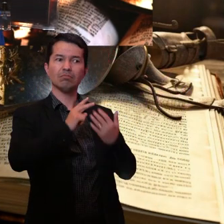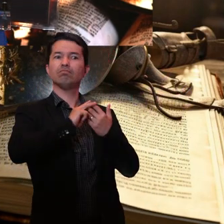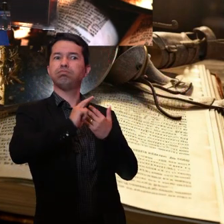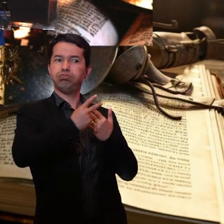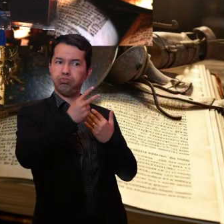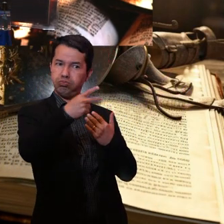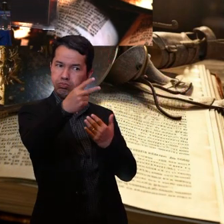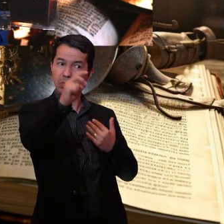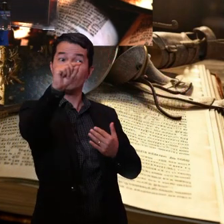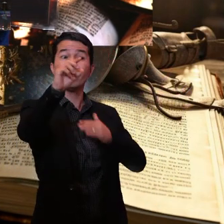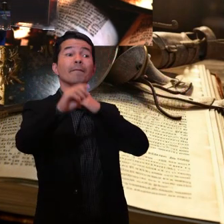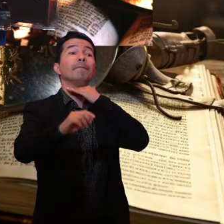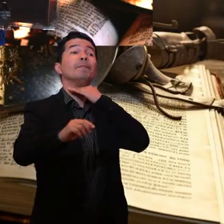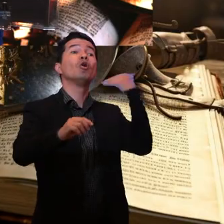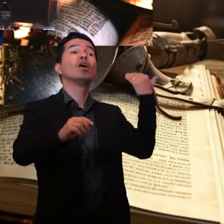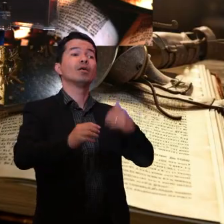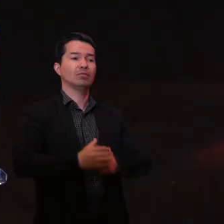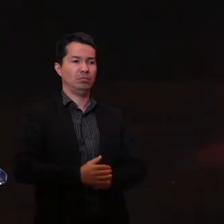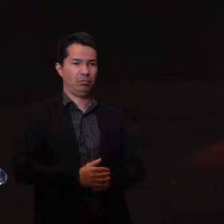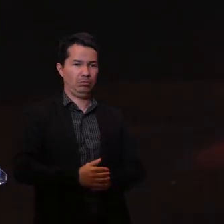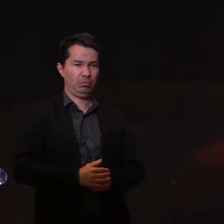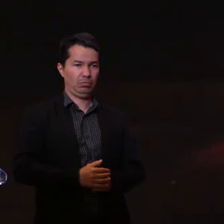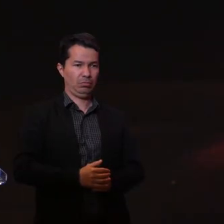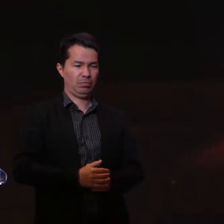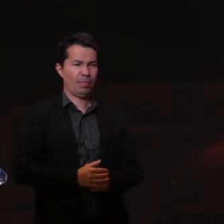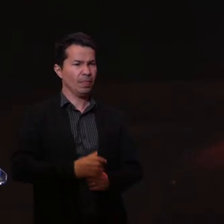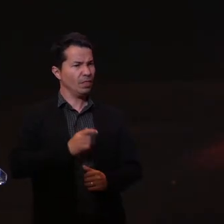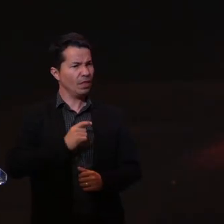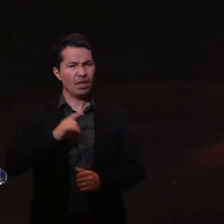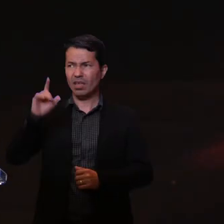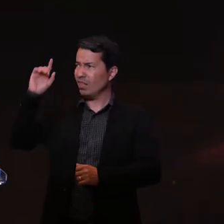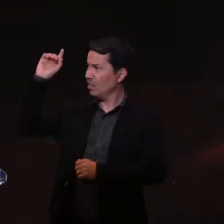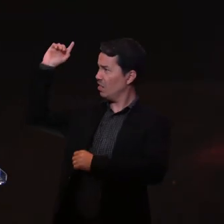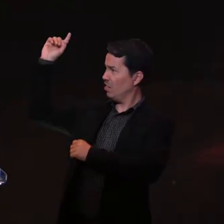Cristo Jesus. A palavra dom aqui significa presente.